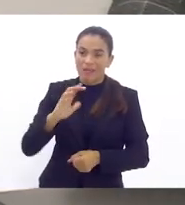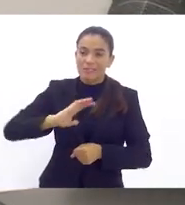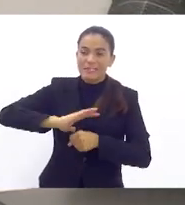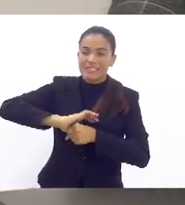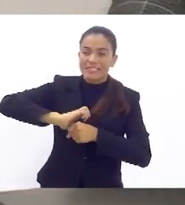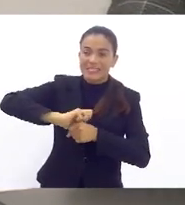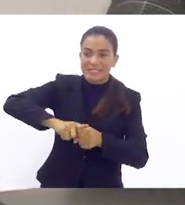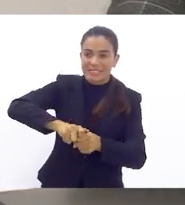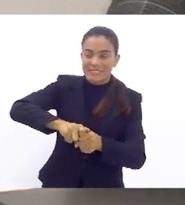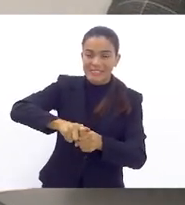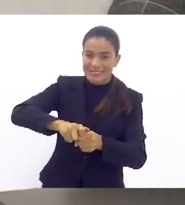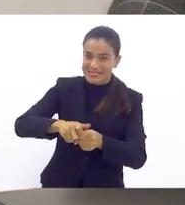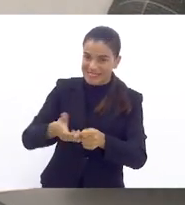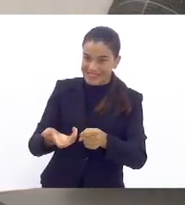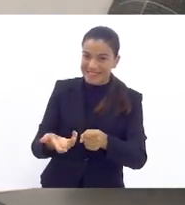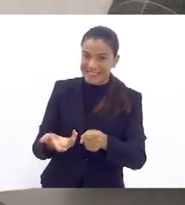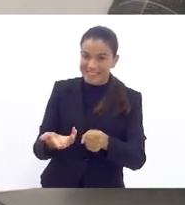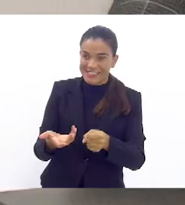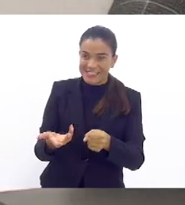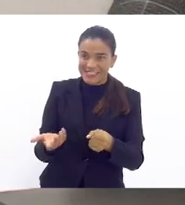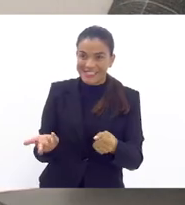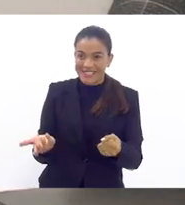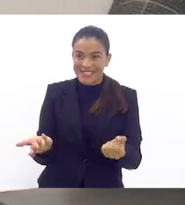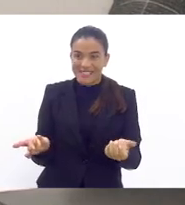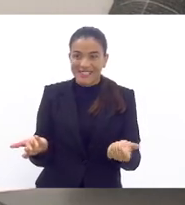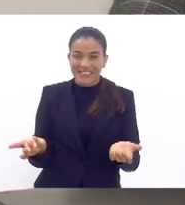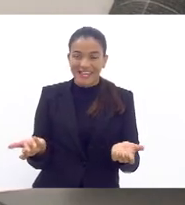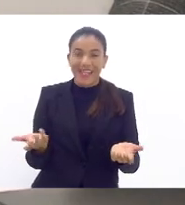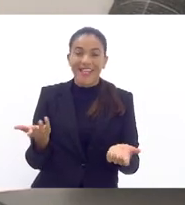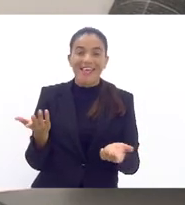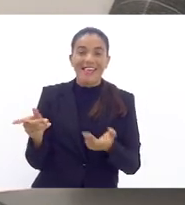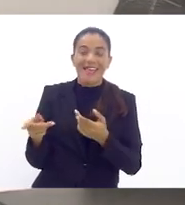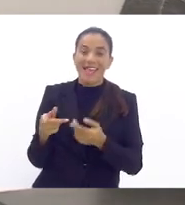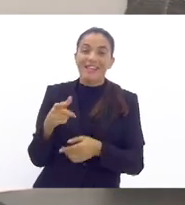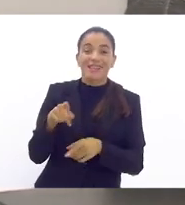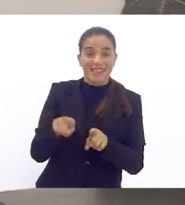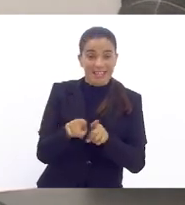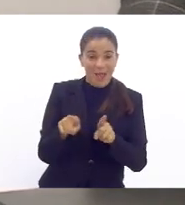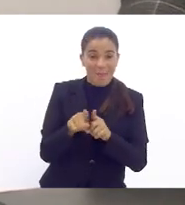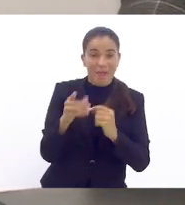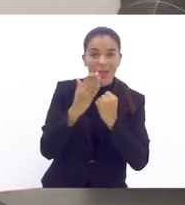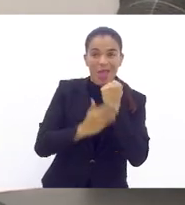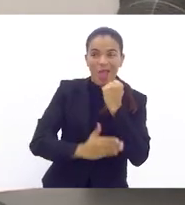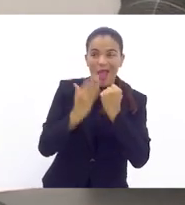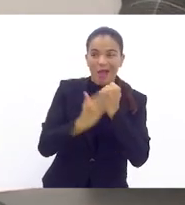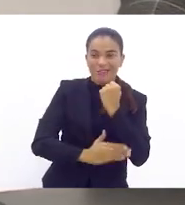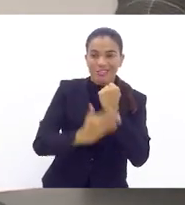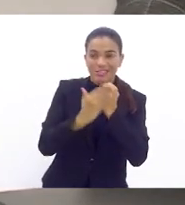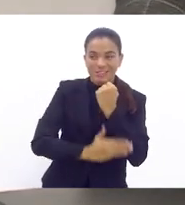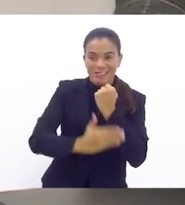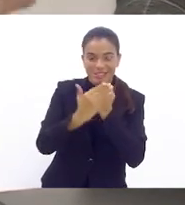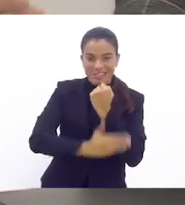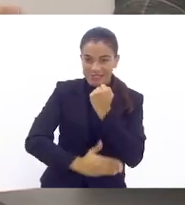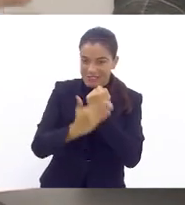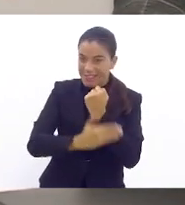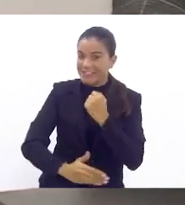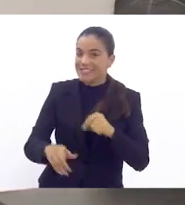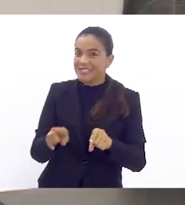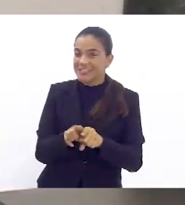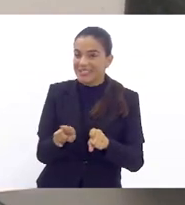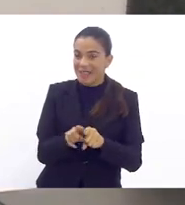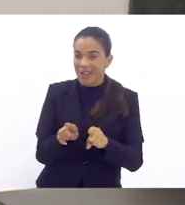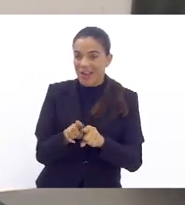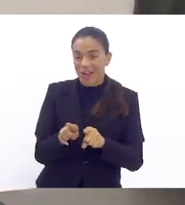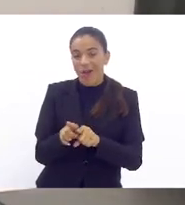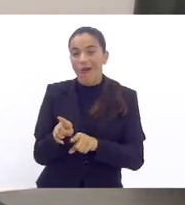coloca uma pressão na tampa e o caldo de cana também. Mas isso, tanto o suco